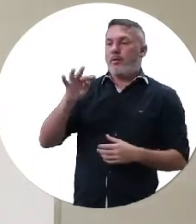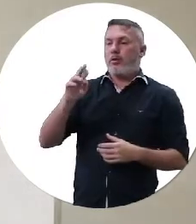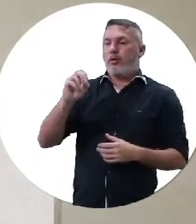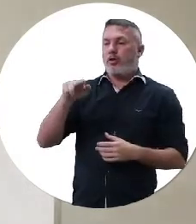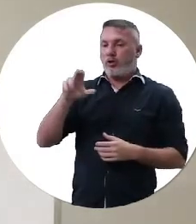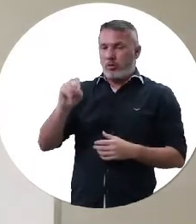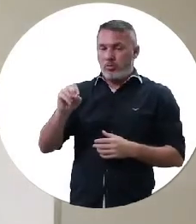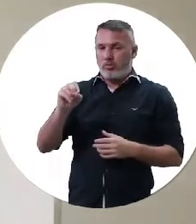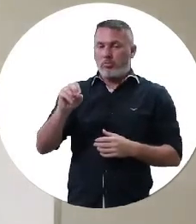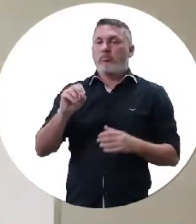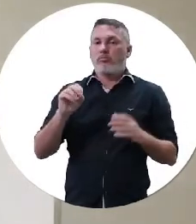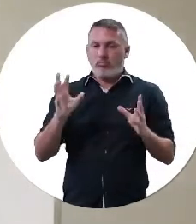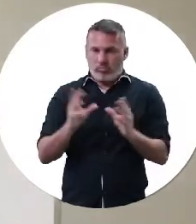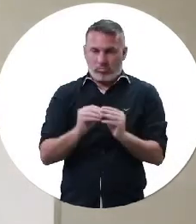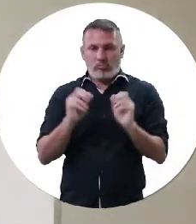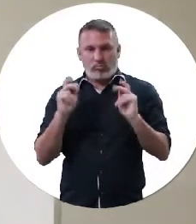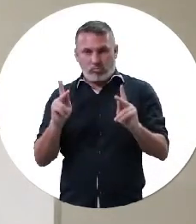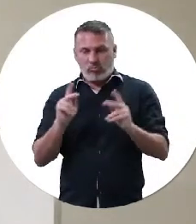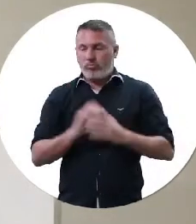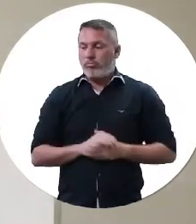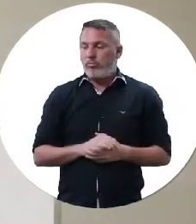vírgula 3,